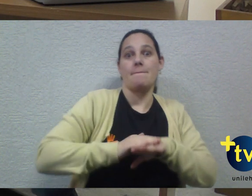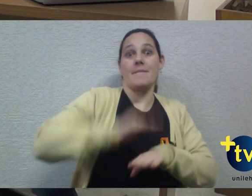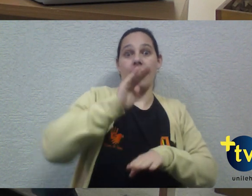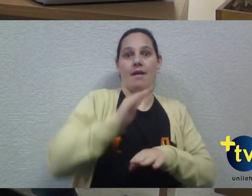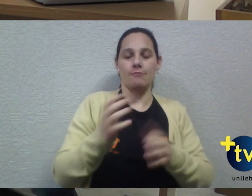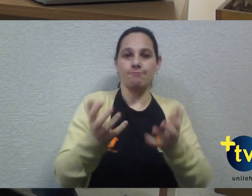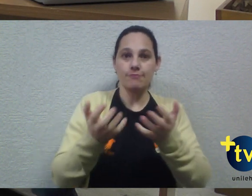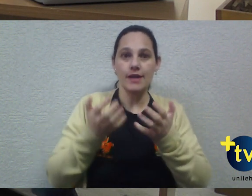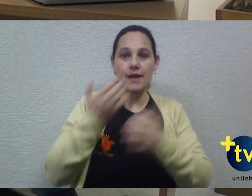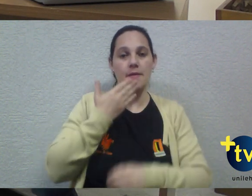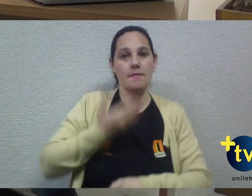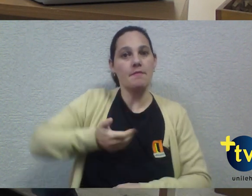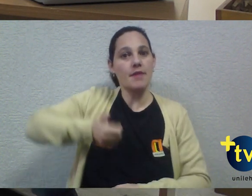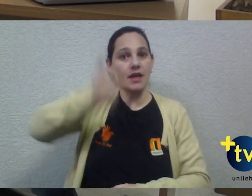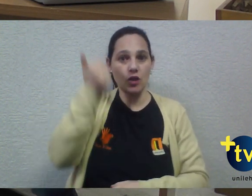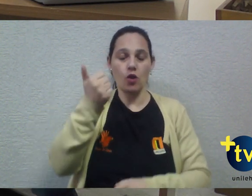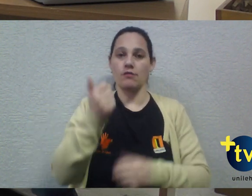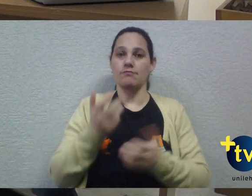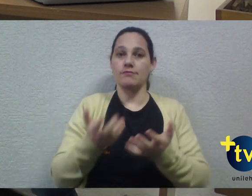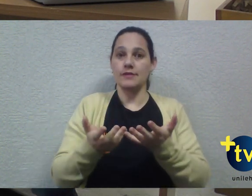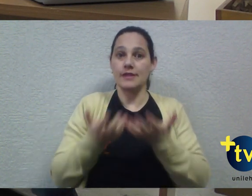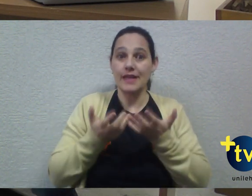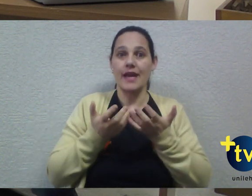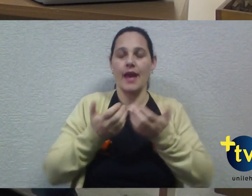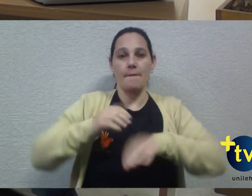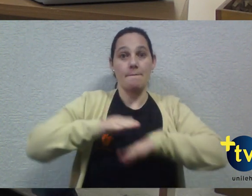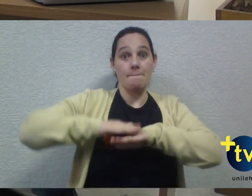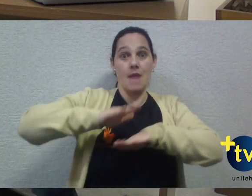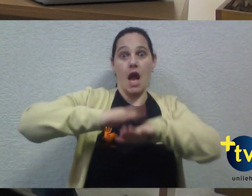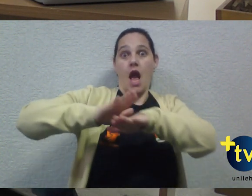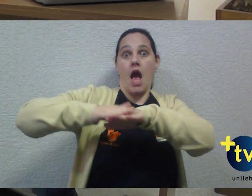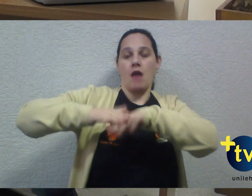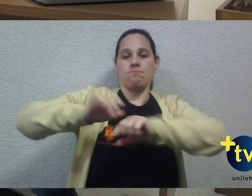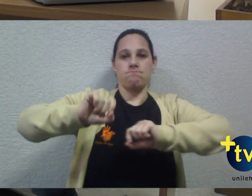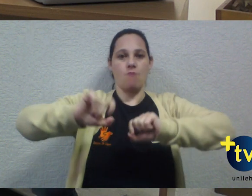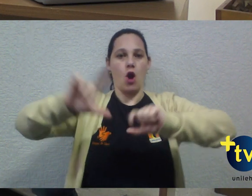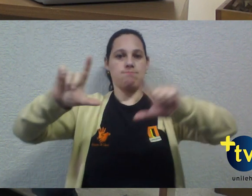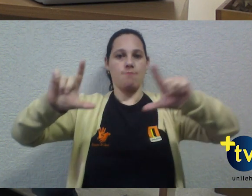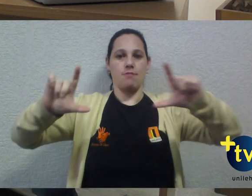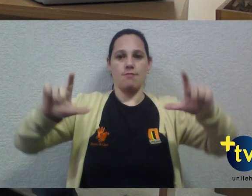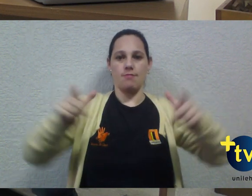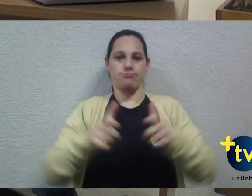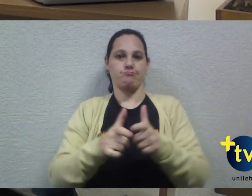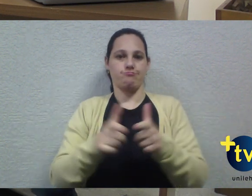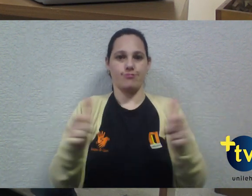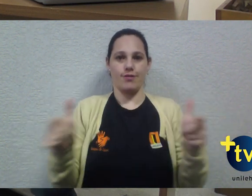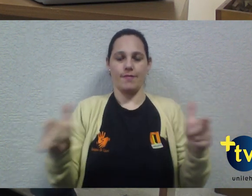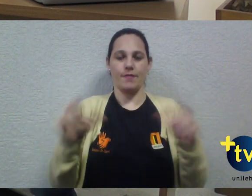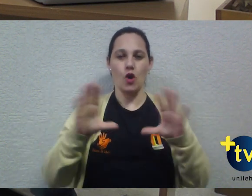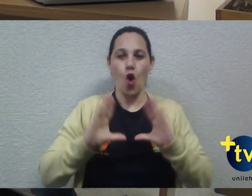seja em quantidade, seja na expansão daquilo que mais queremos no nosso conforto e